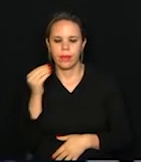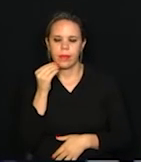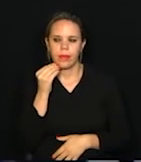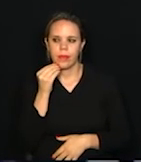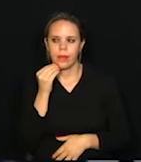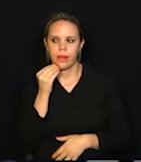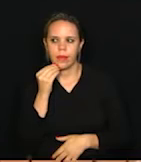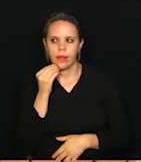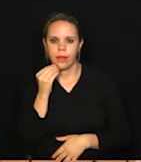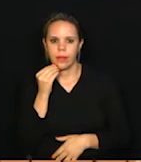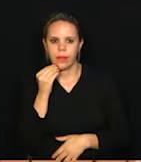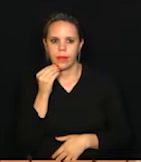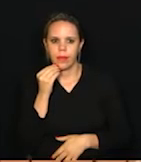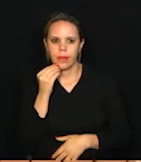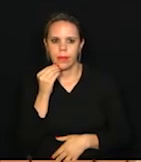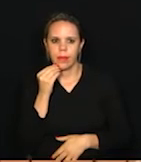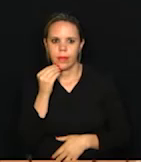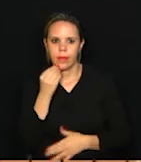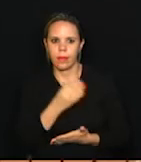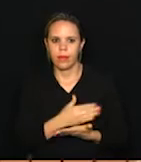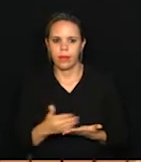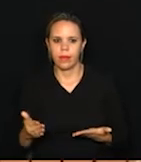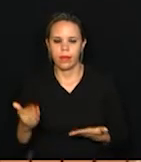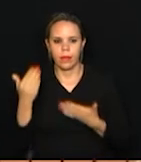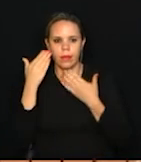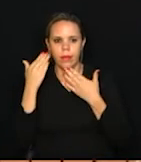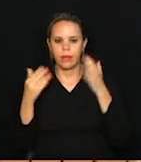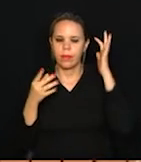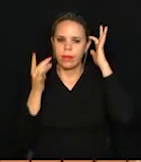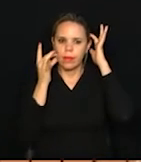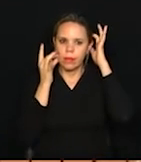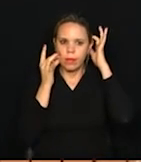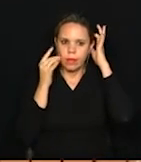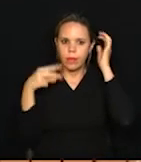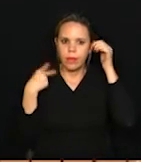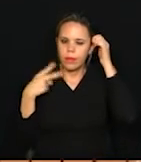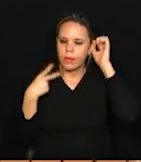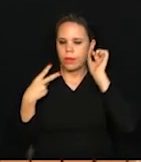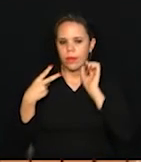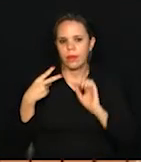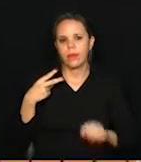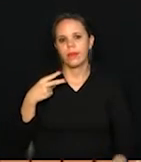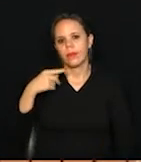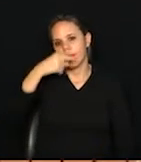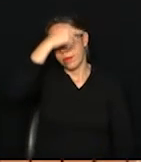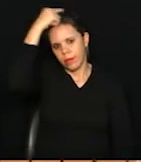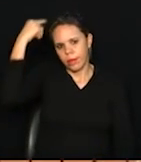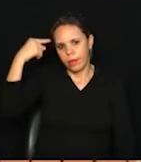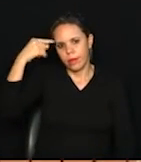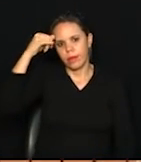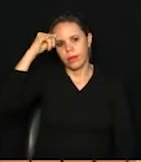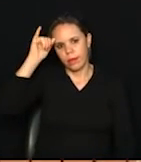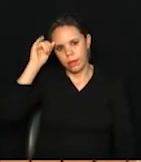oportunidade. Eu começo agora agradecendo aí a presença dos vereadores Paulo Gaspar, o vereador